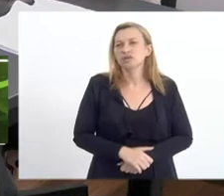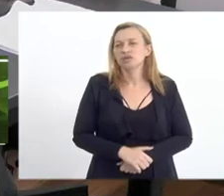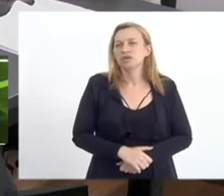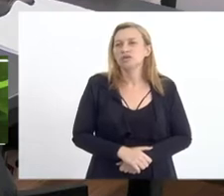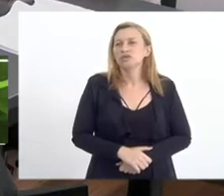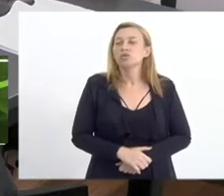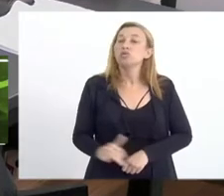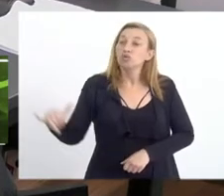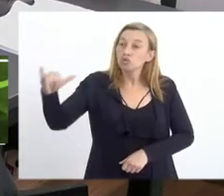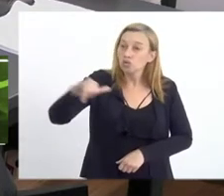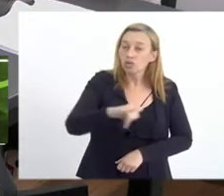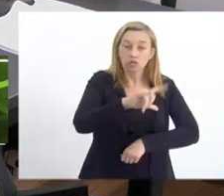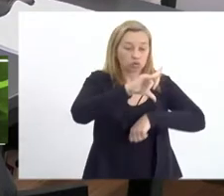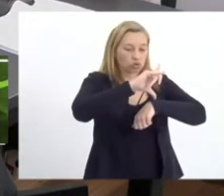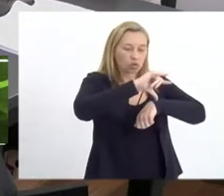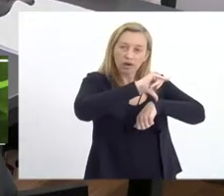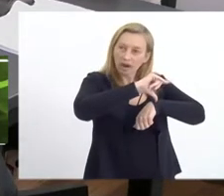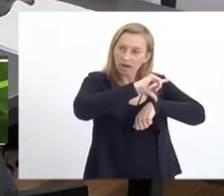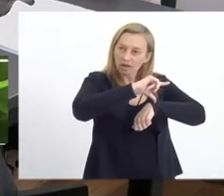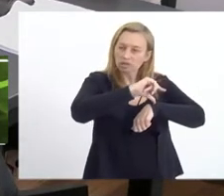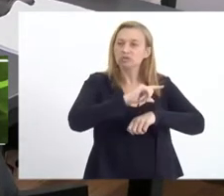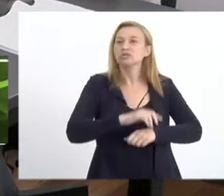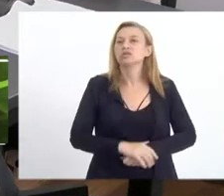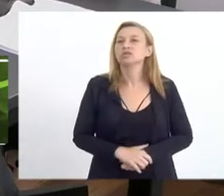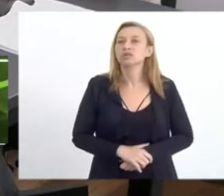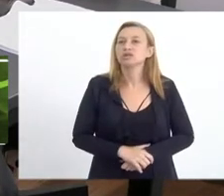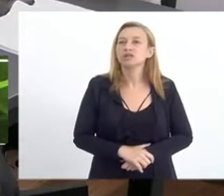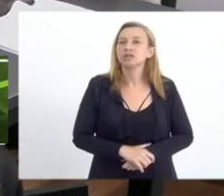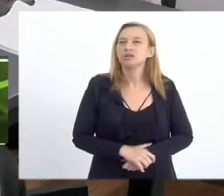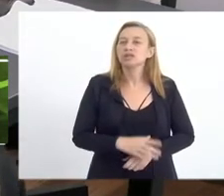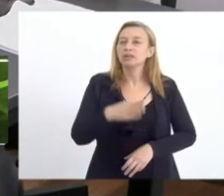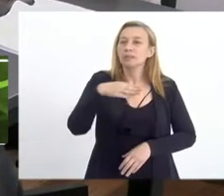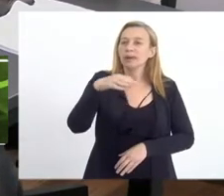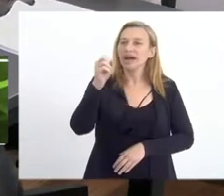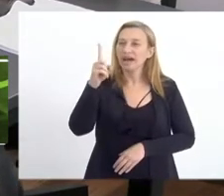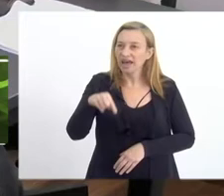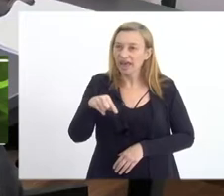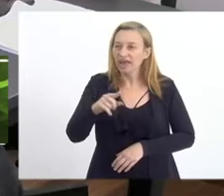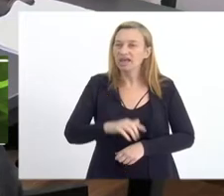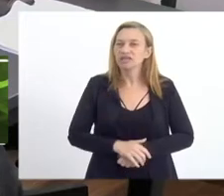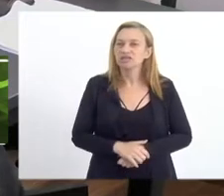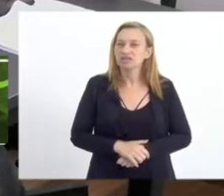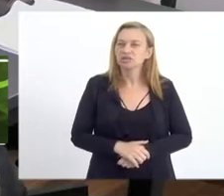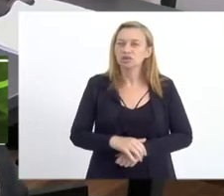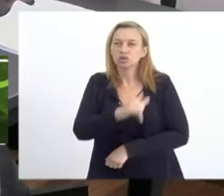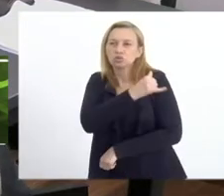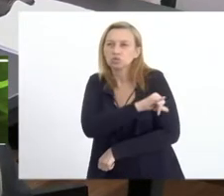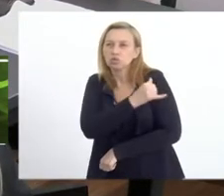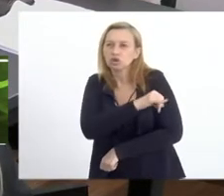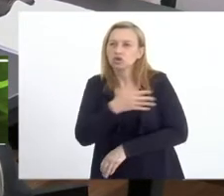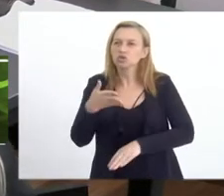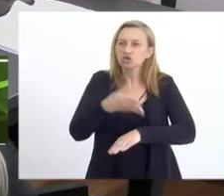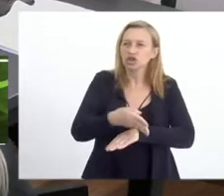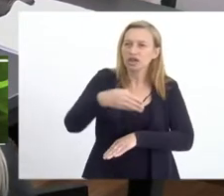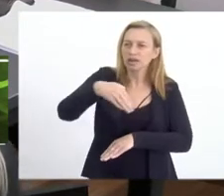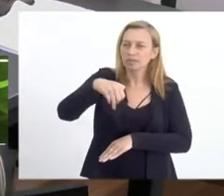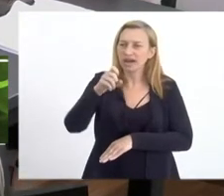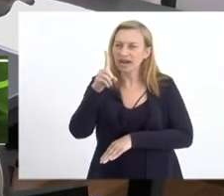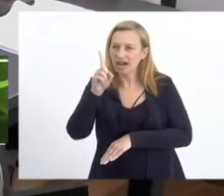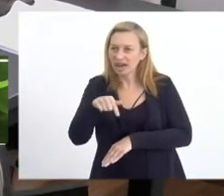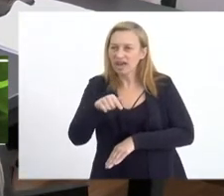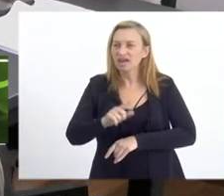Esses voos, os horários, tá? Vindo de Macaé, sai do Rio, passa em Macaé